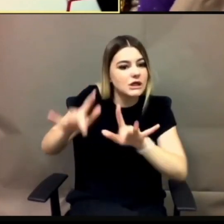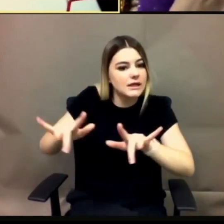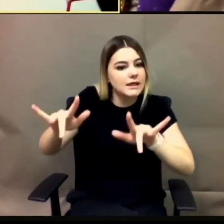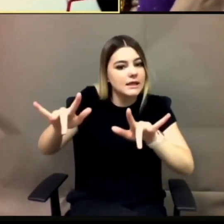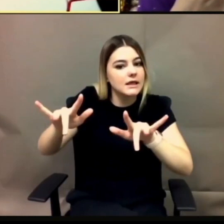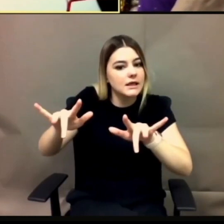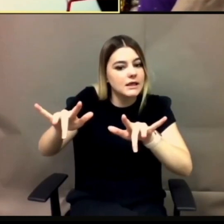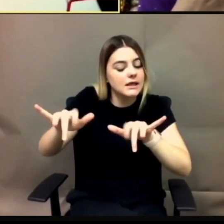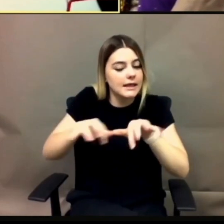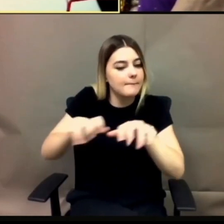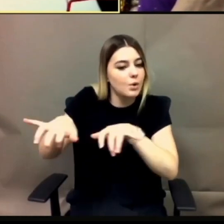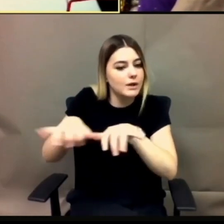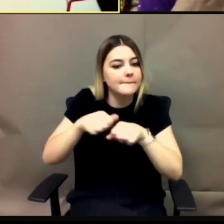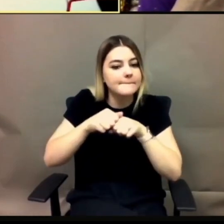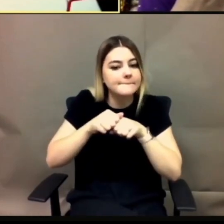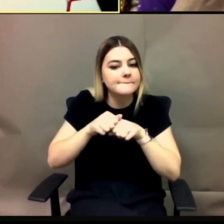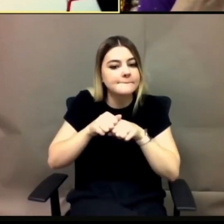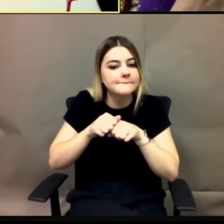na seta direita,